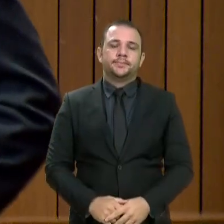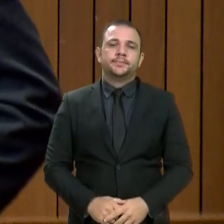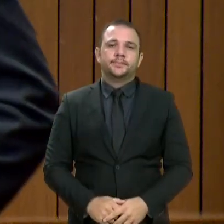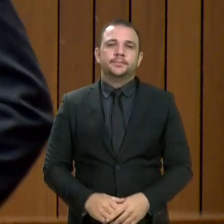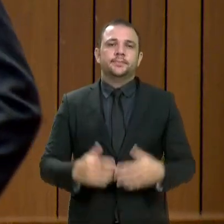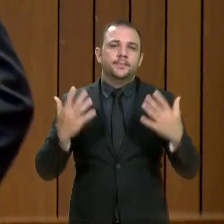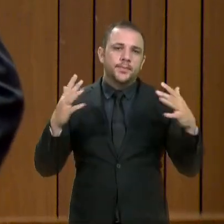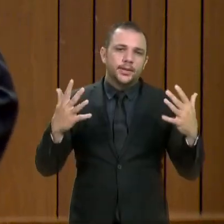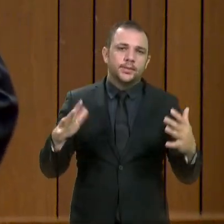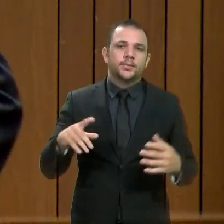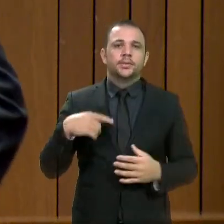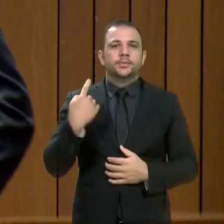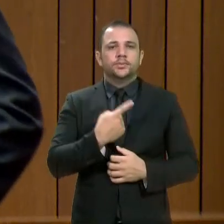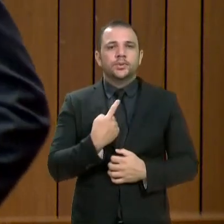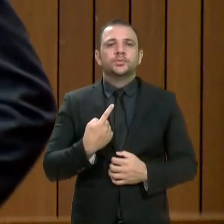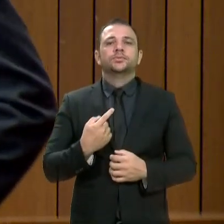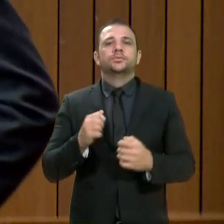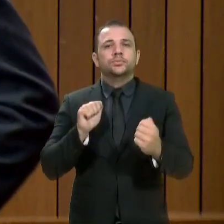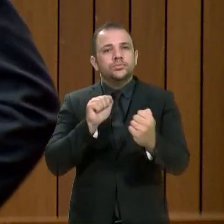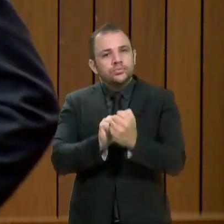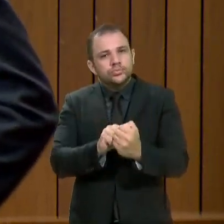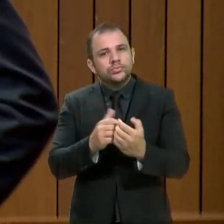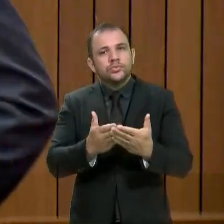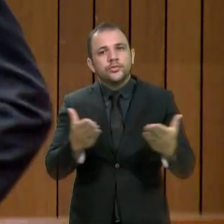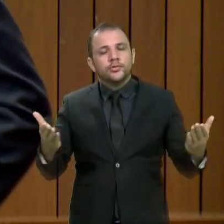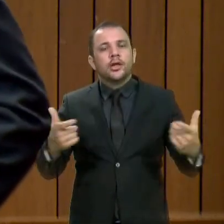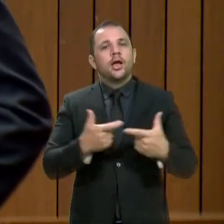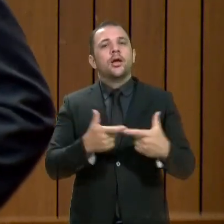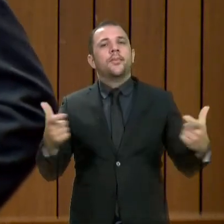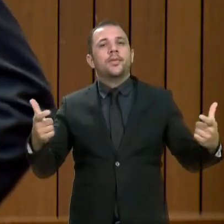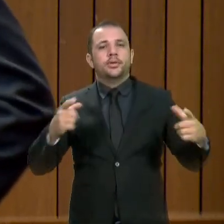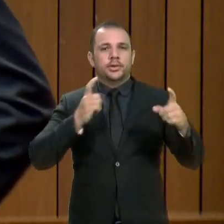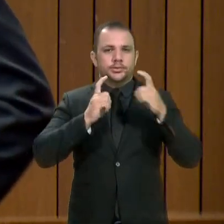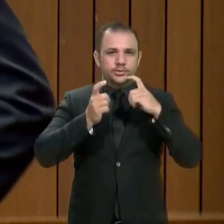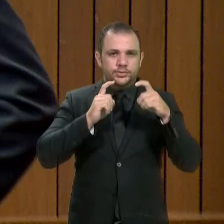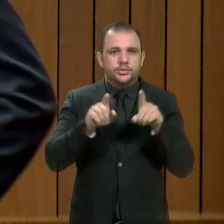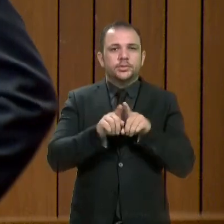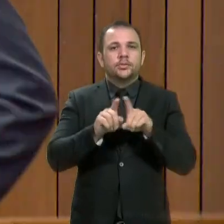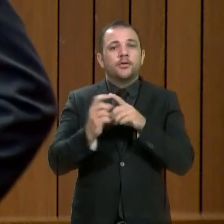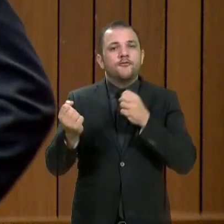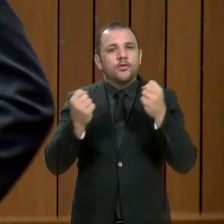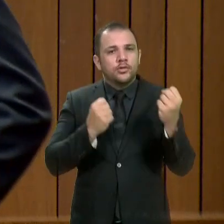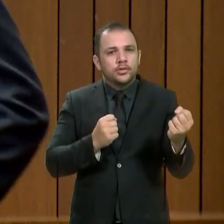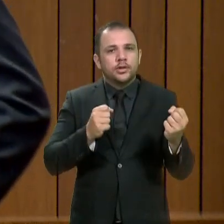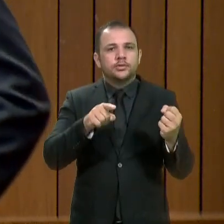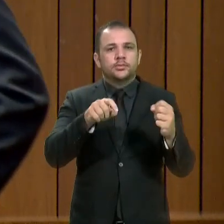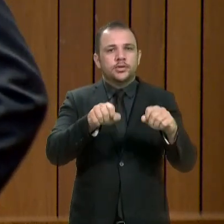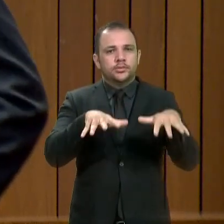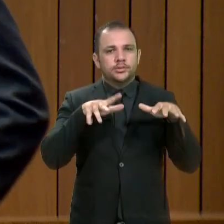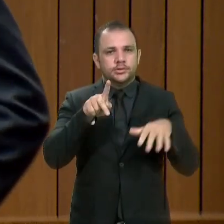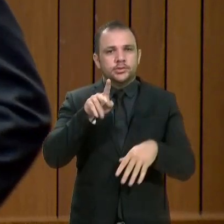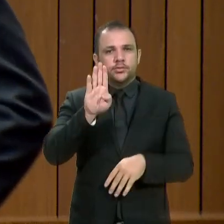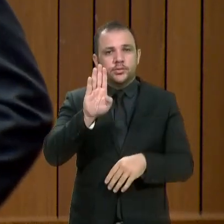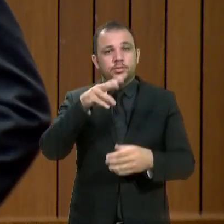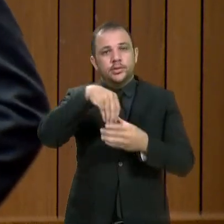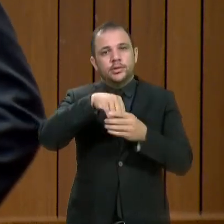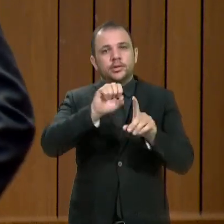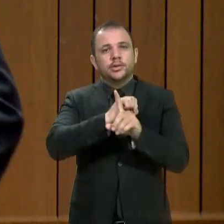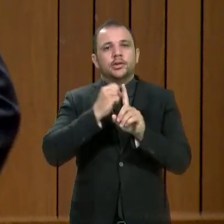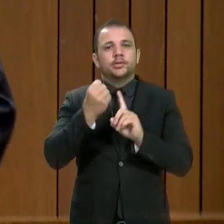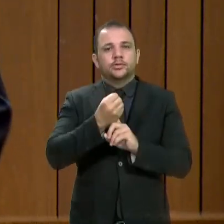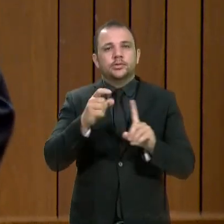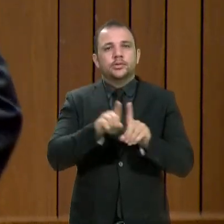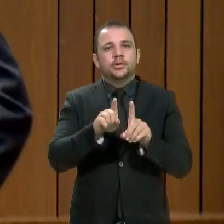conte conosco nessa ampliação desse debate, nesse fortalecimento dessa audiência pública com a sociedade, com os